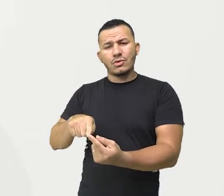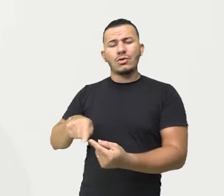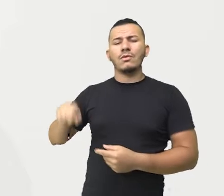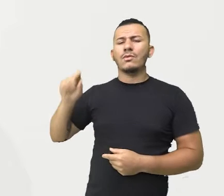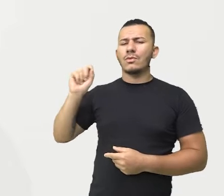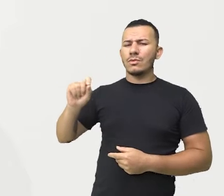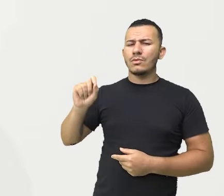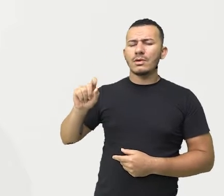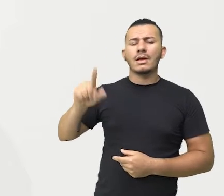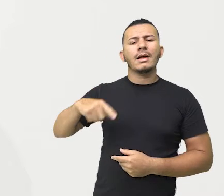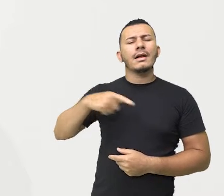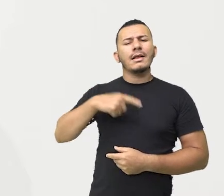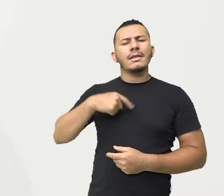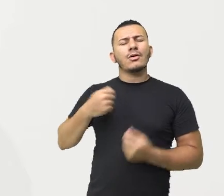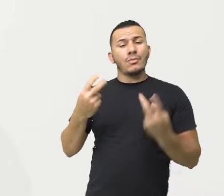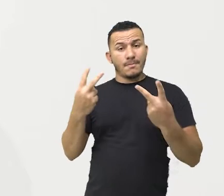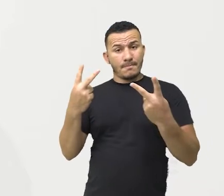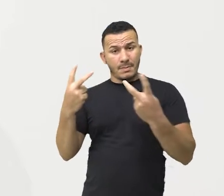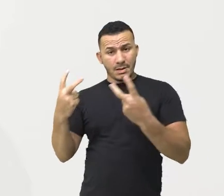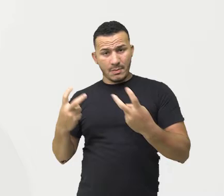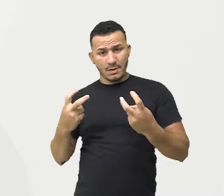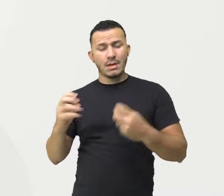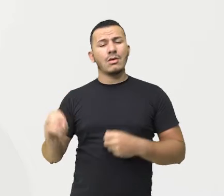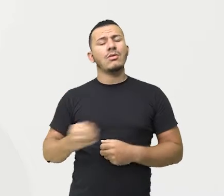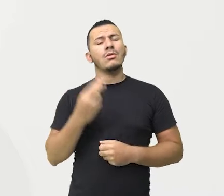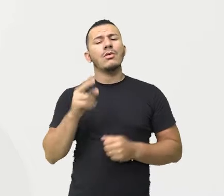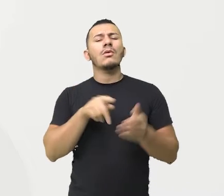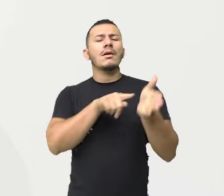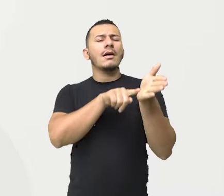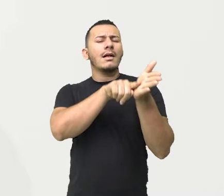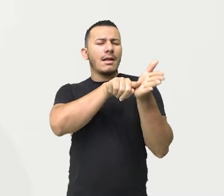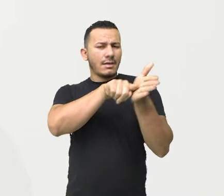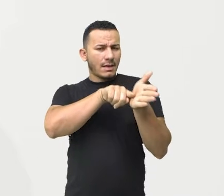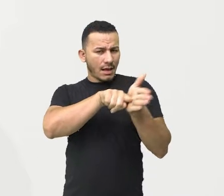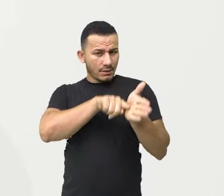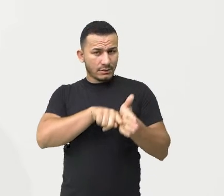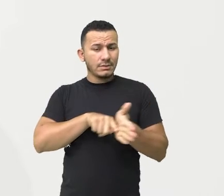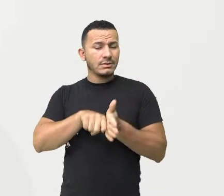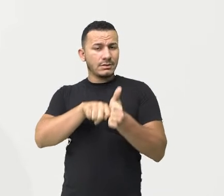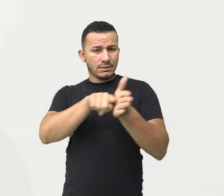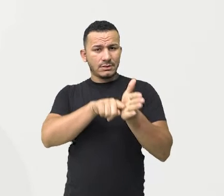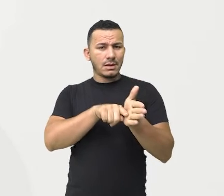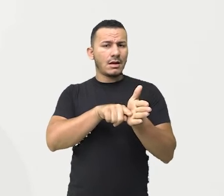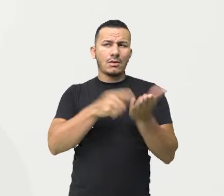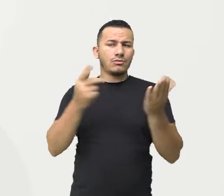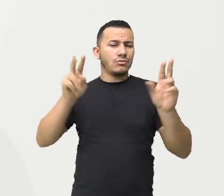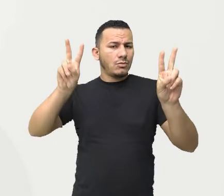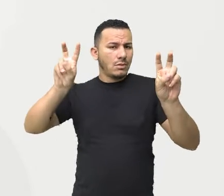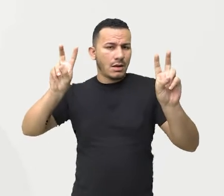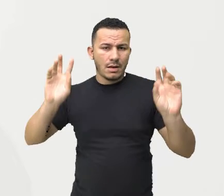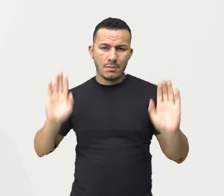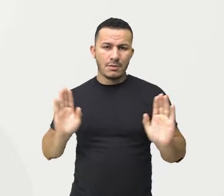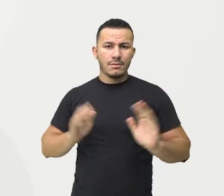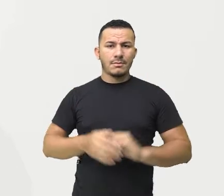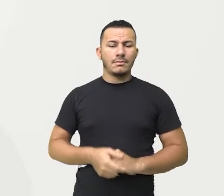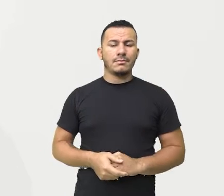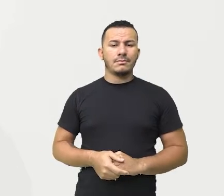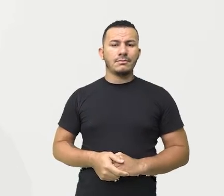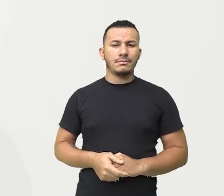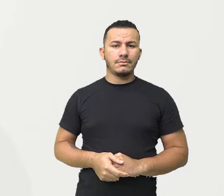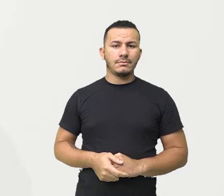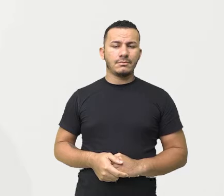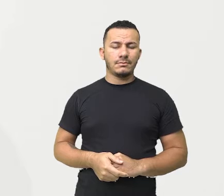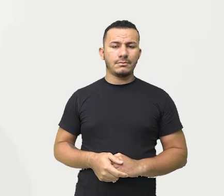sintetizar ou analisar alguma ideia. Então, texto expositivo, ele